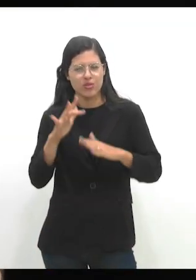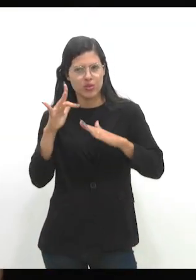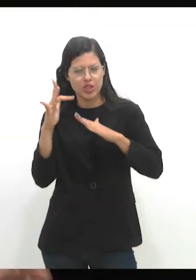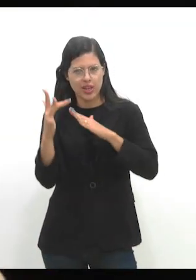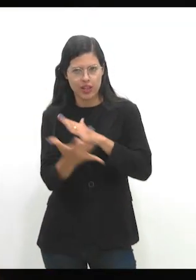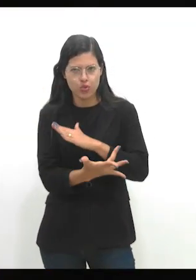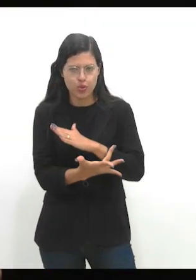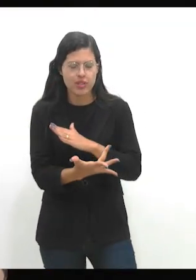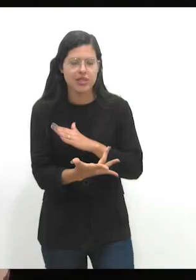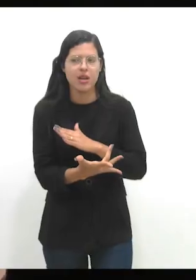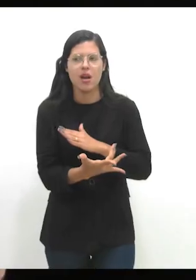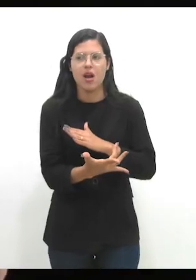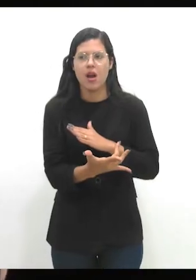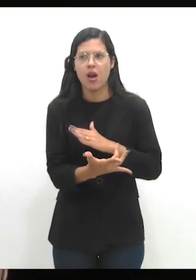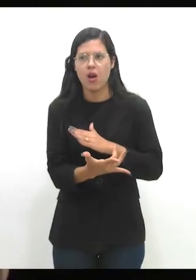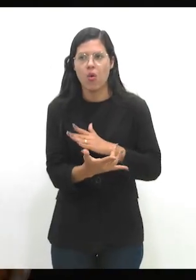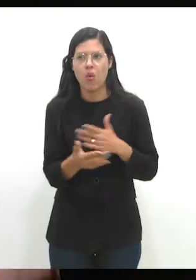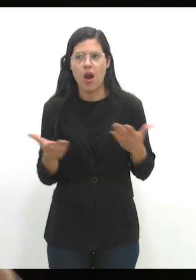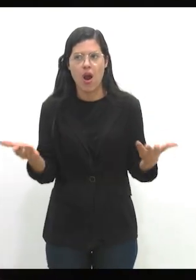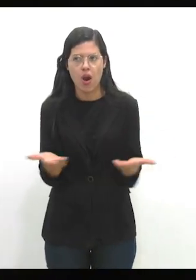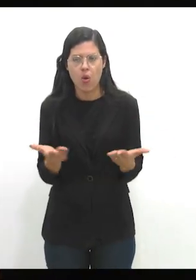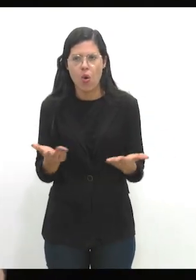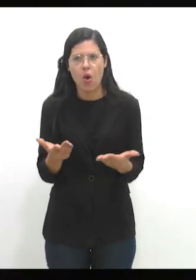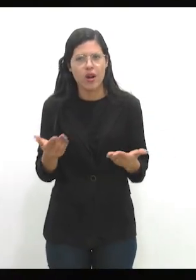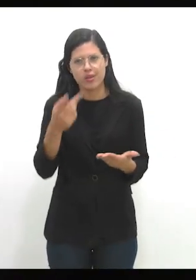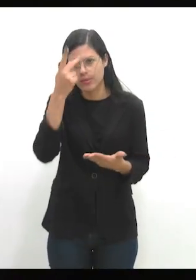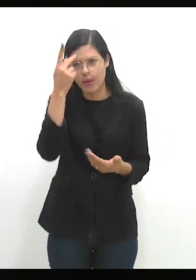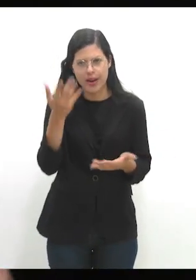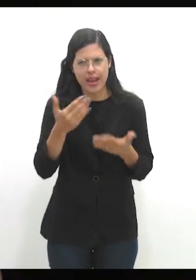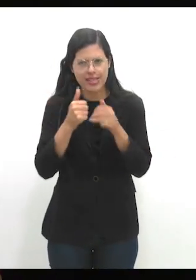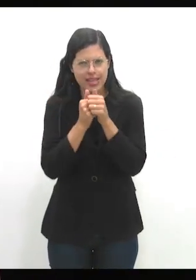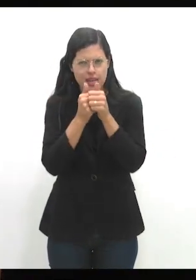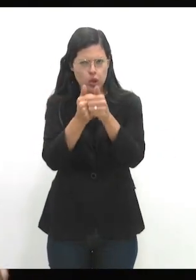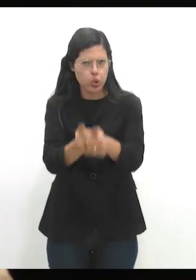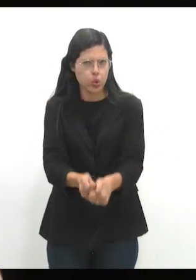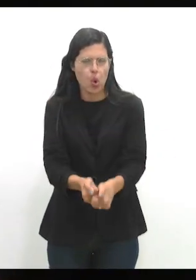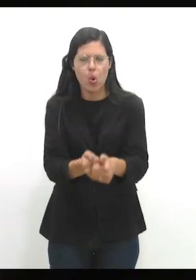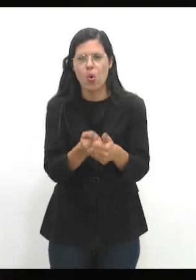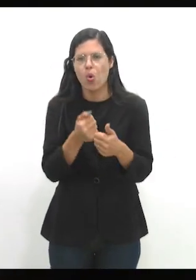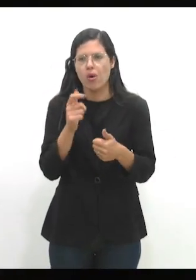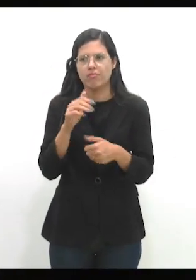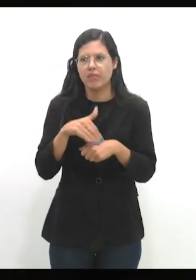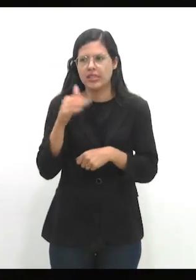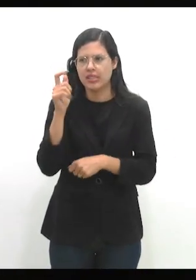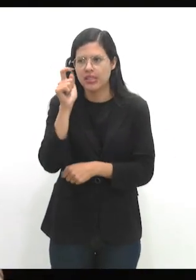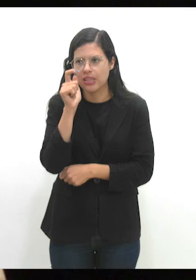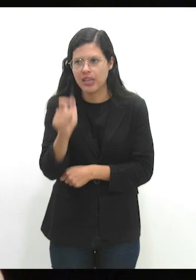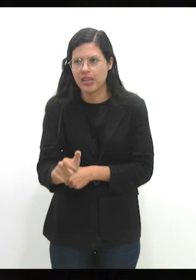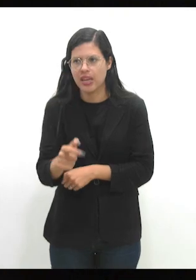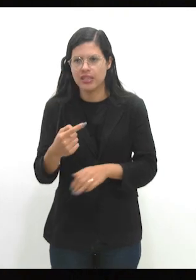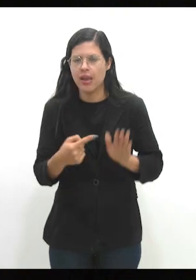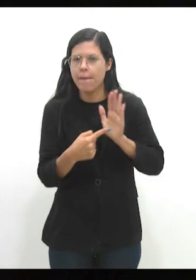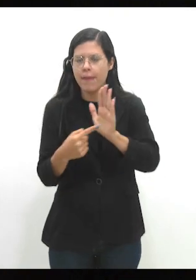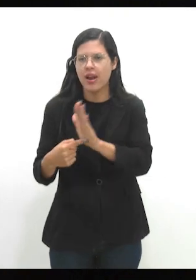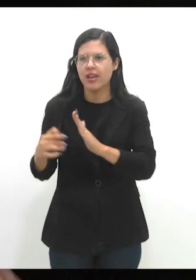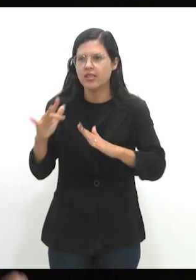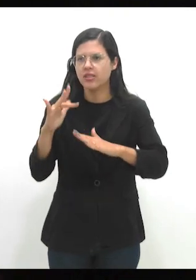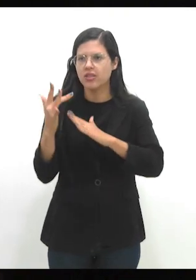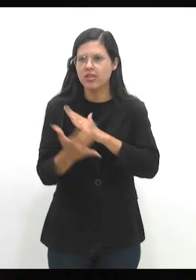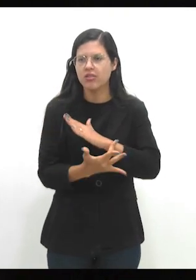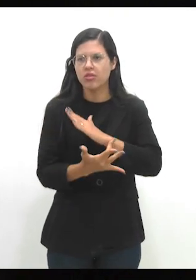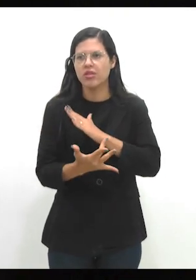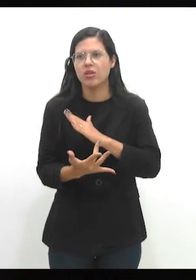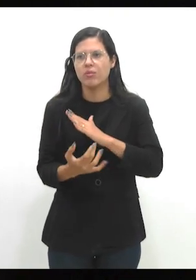de redes sociais, agora o negócio é ter seguidor, quanto mais seguidor é o que mais interessa, quanto mais se aparece nas redes sociais,